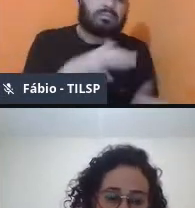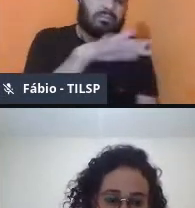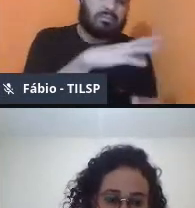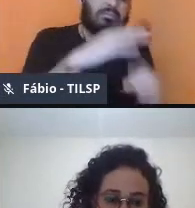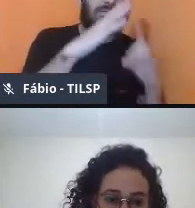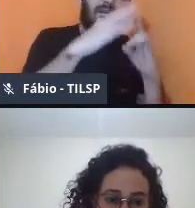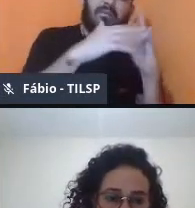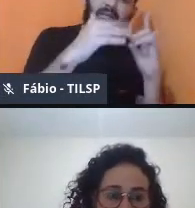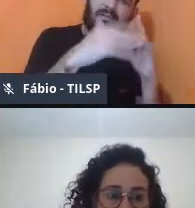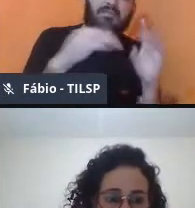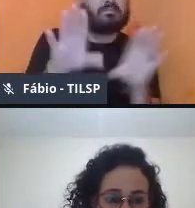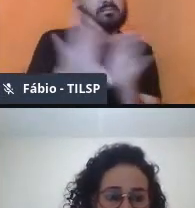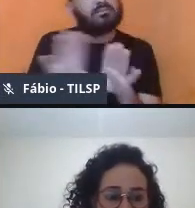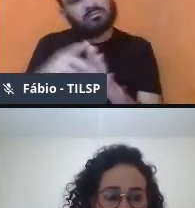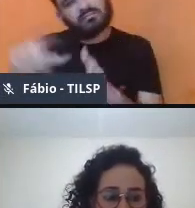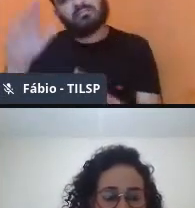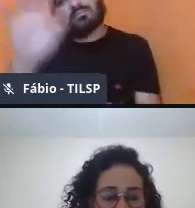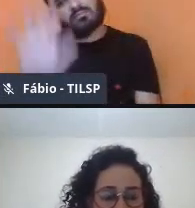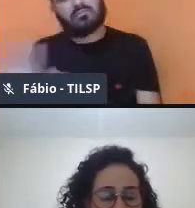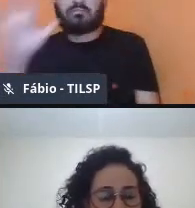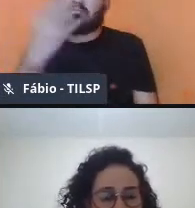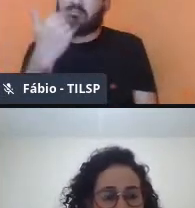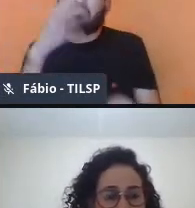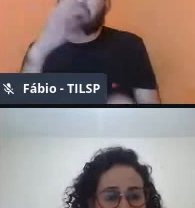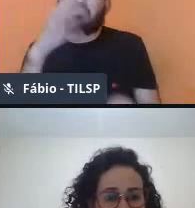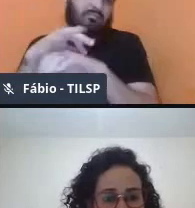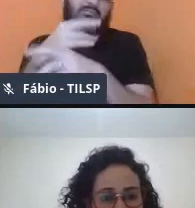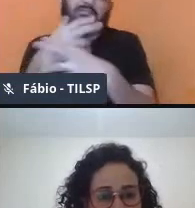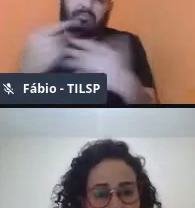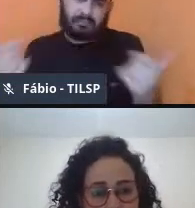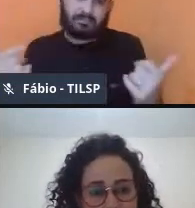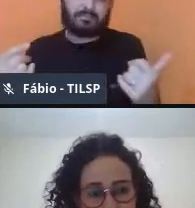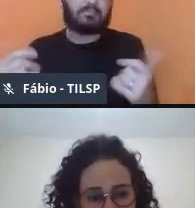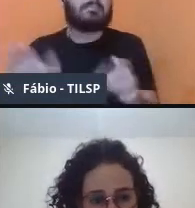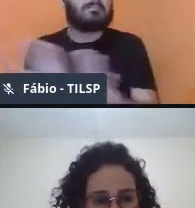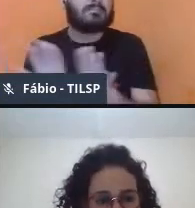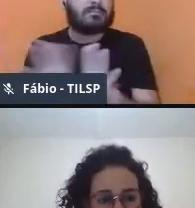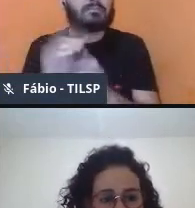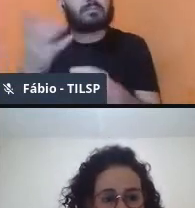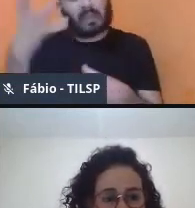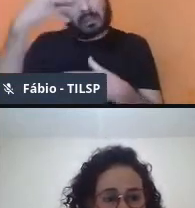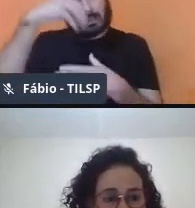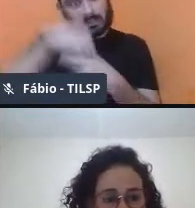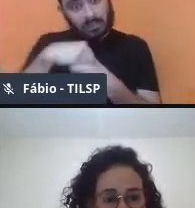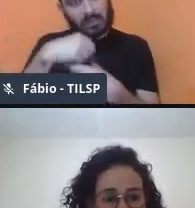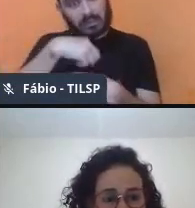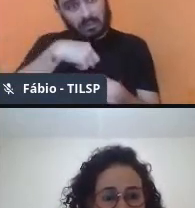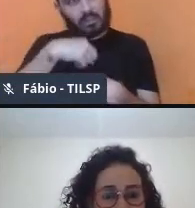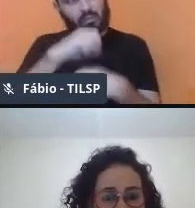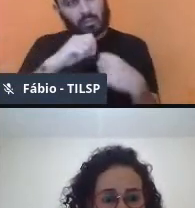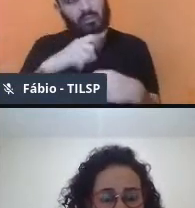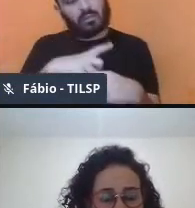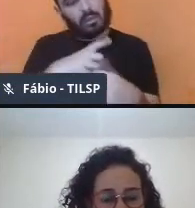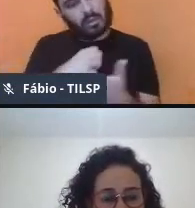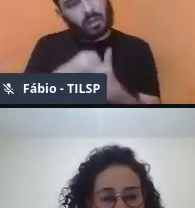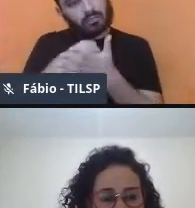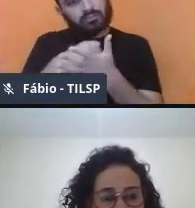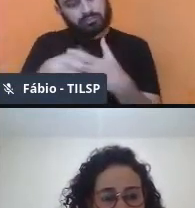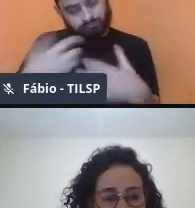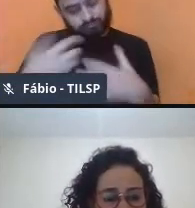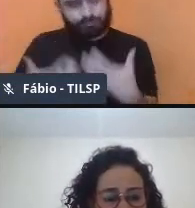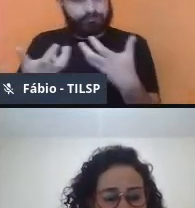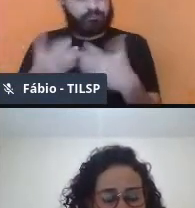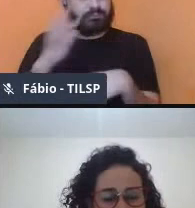como onívoros, né? Tuas forças naturais, as que estão dentro de ti, são as que vão curar tuas doenças. A gente só